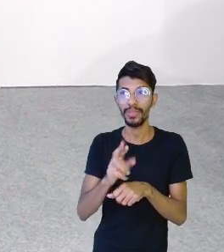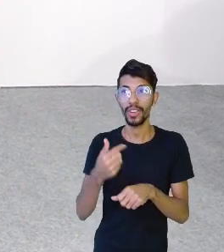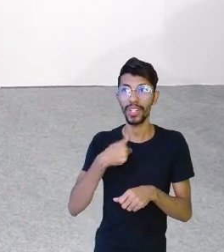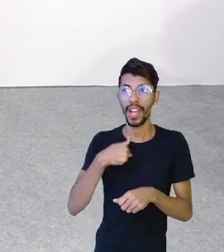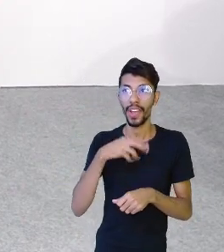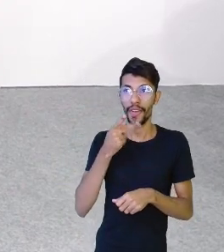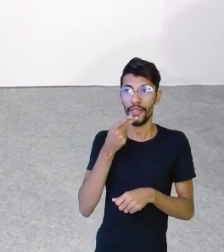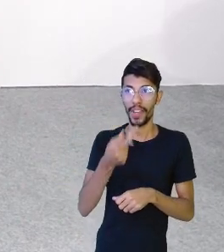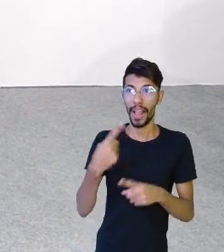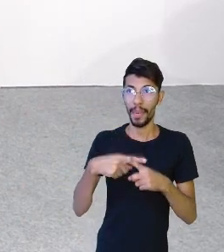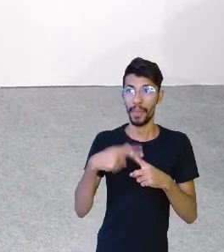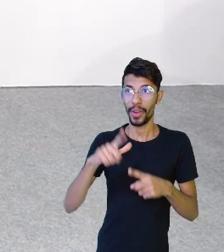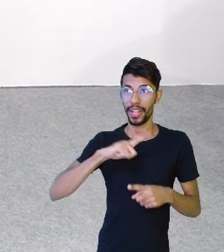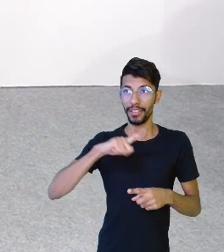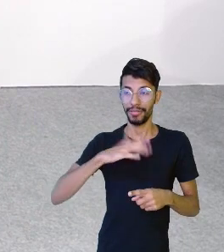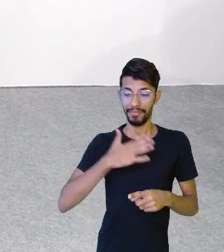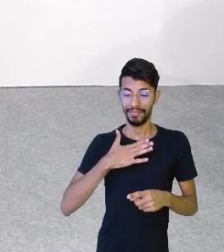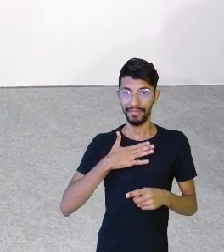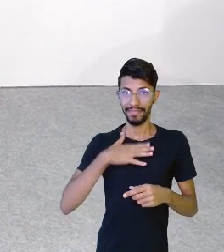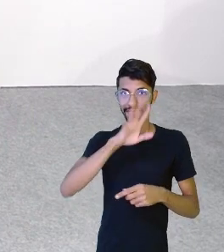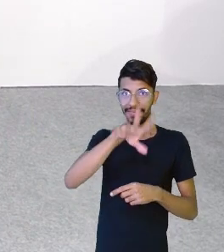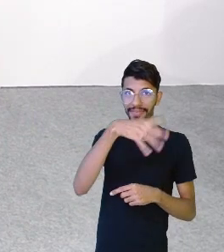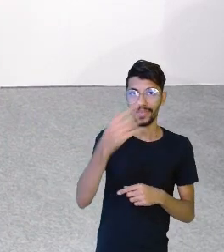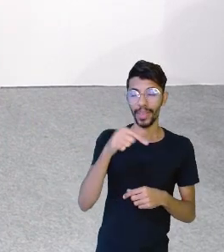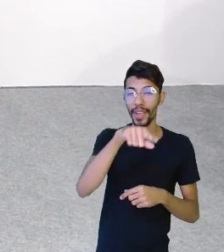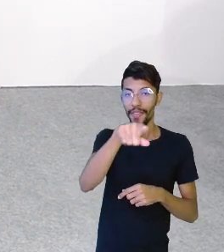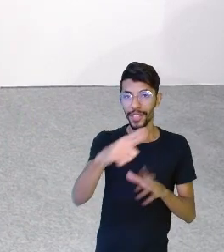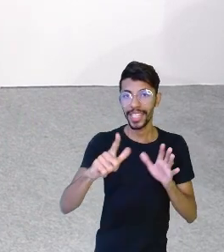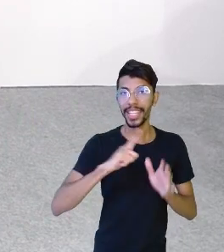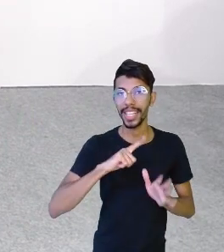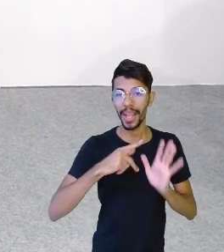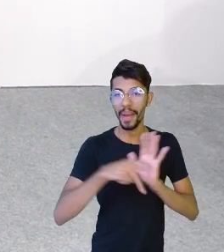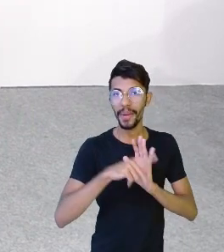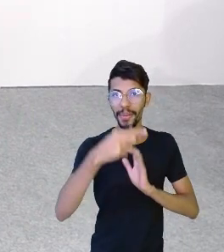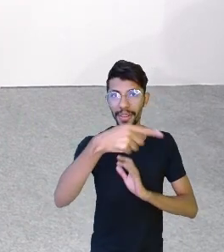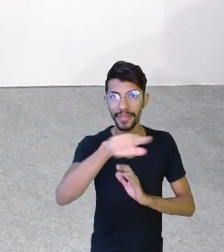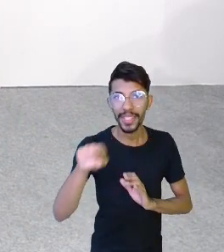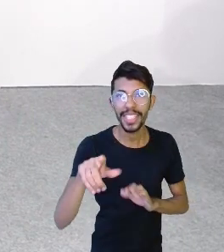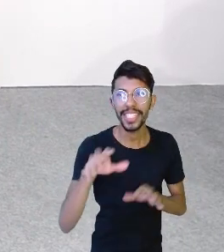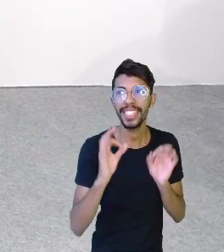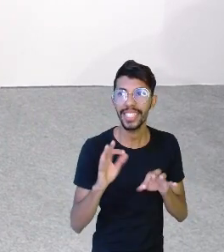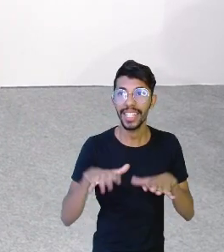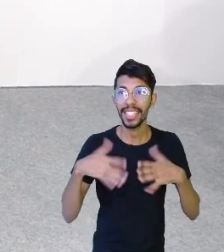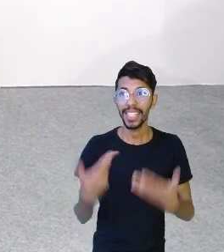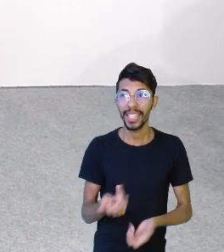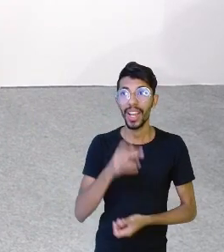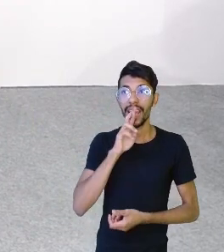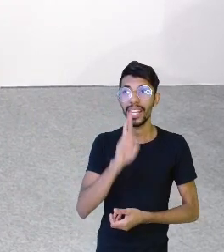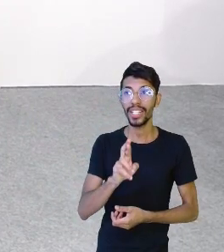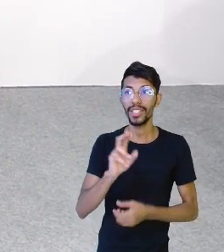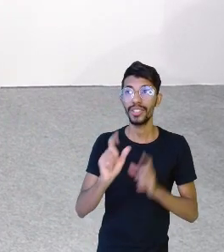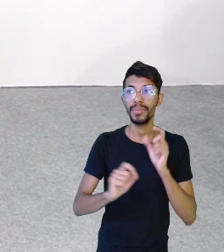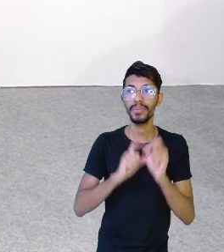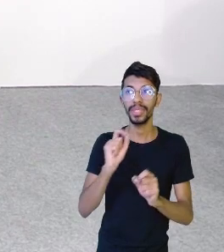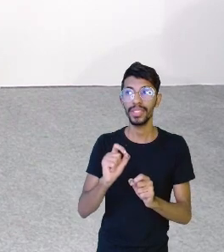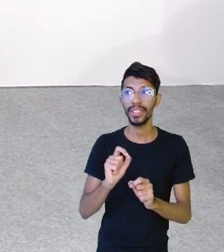vou dizer aqui, porque eu estou com a minha tabuada, vocês estarão com a tabuada de vocês aí, o resultado